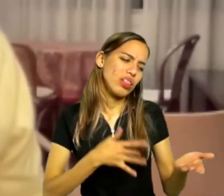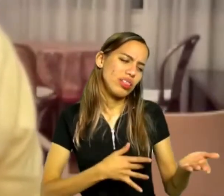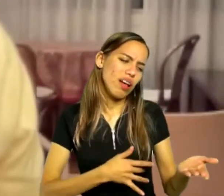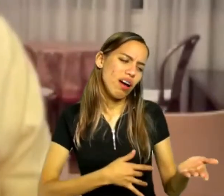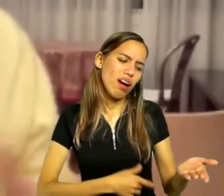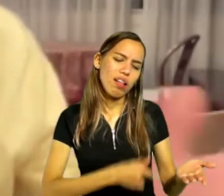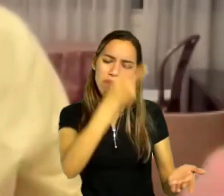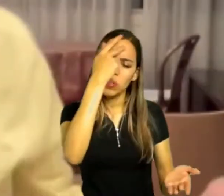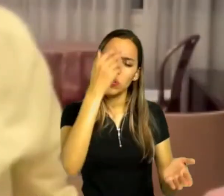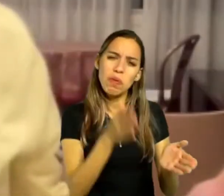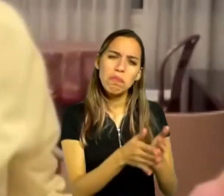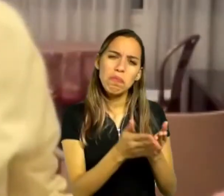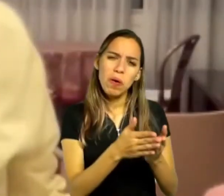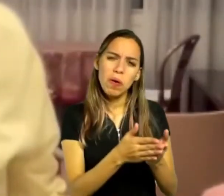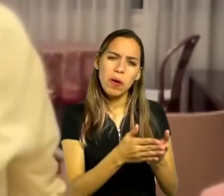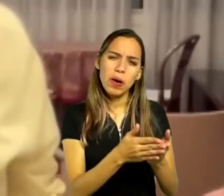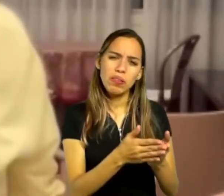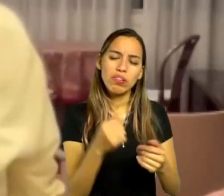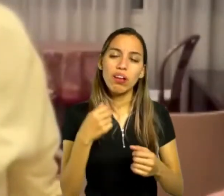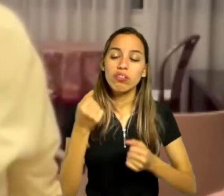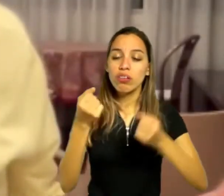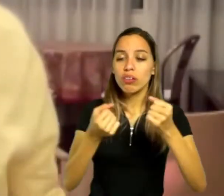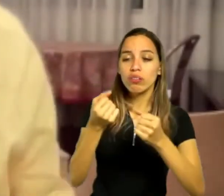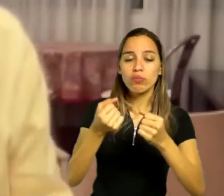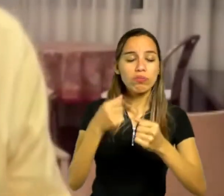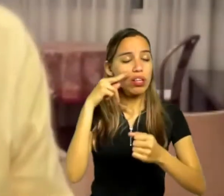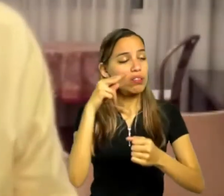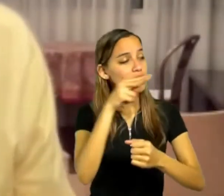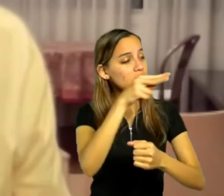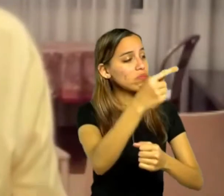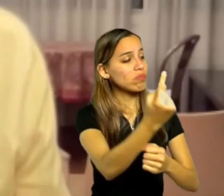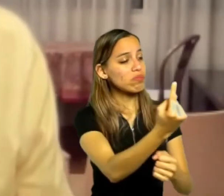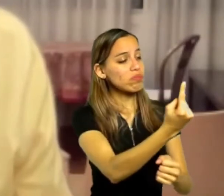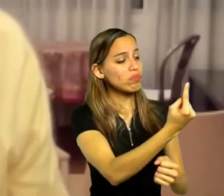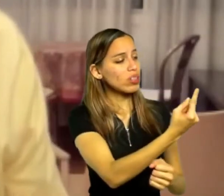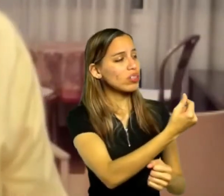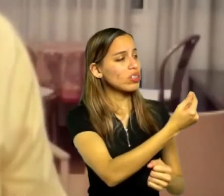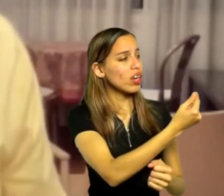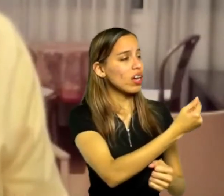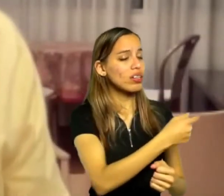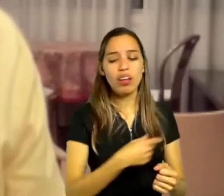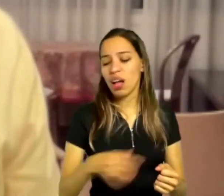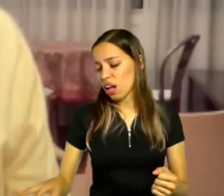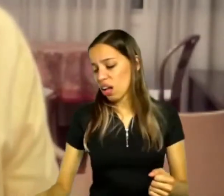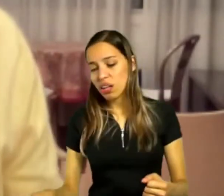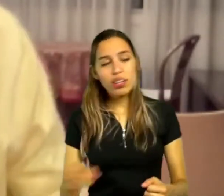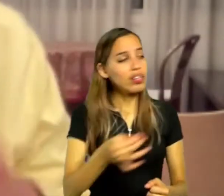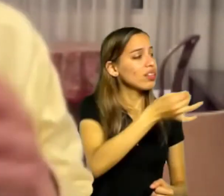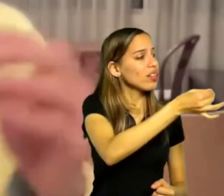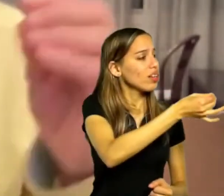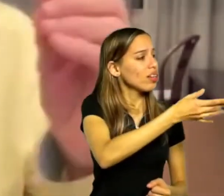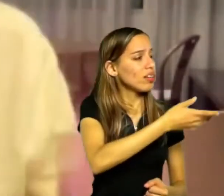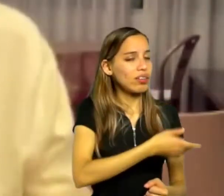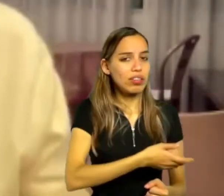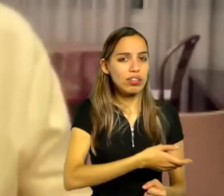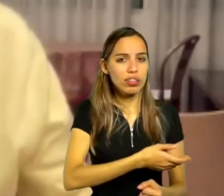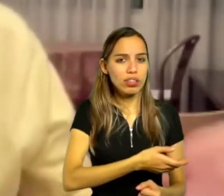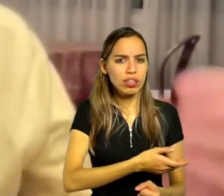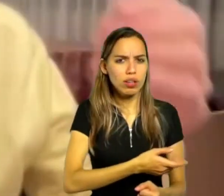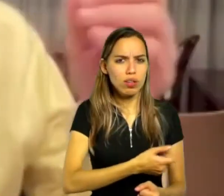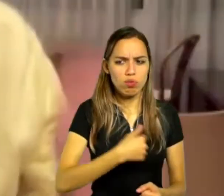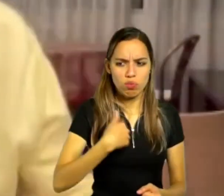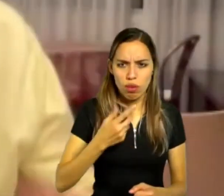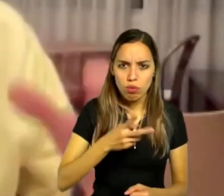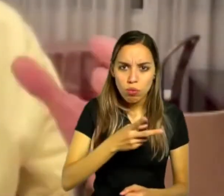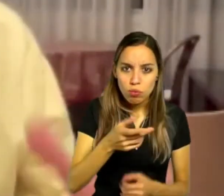no semáforo, outro... Isso que não pode... A gente não pode continuar assim, de jeito nenhum. Sabe? E eu tenho certeza que